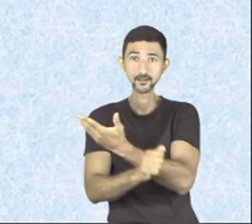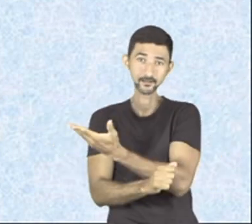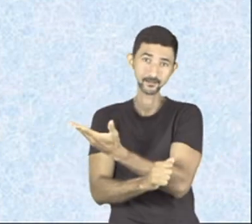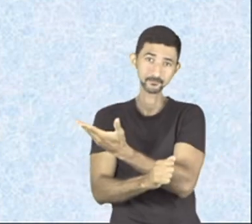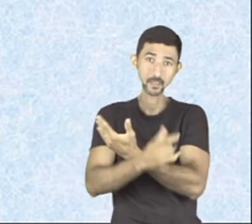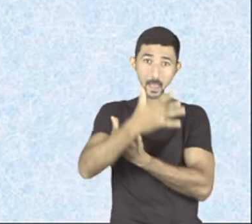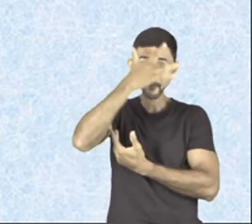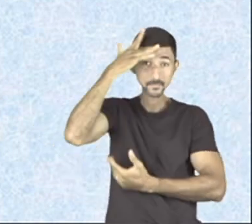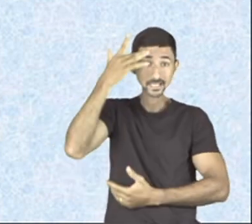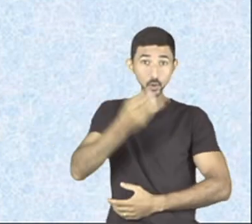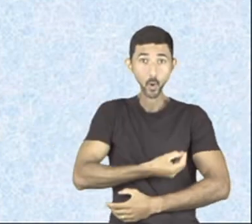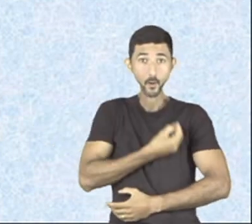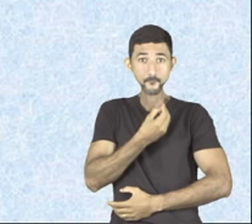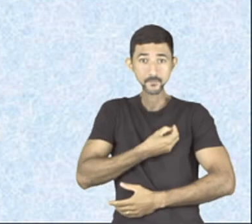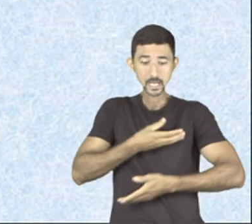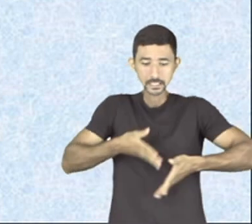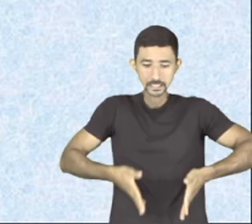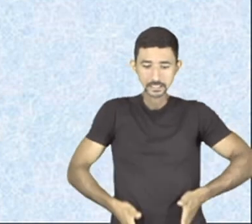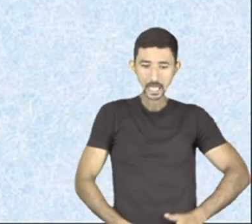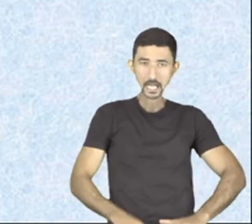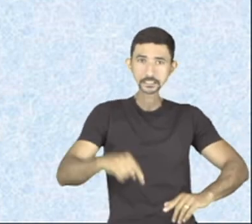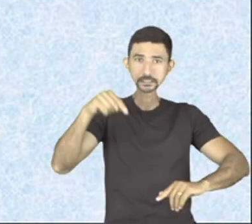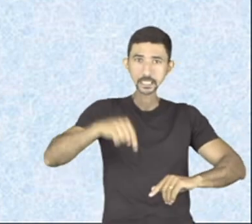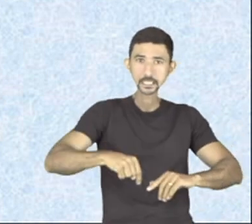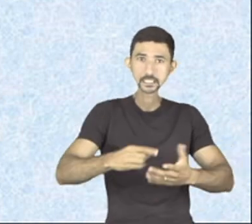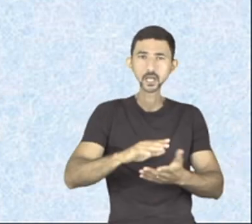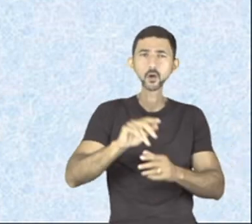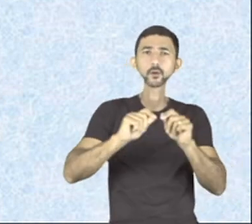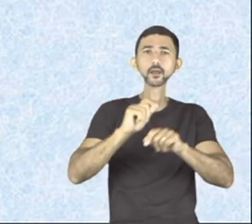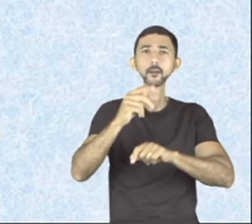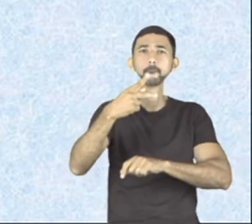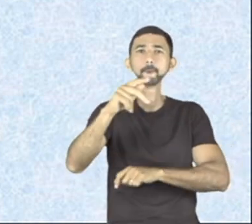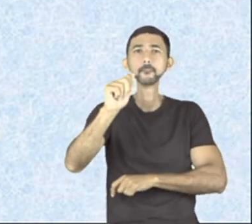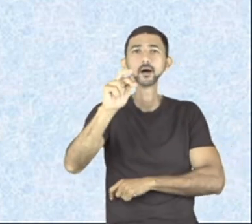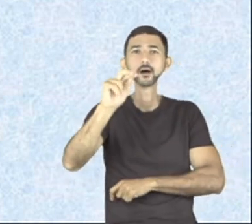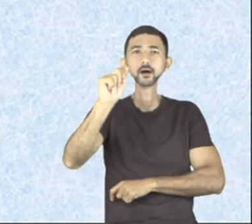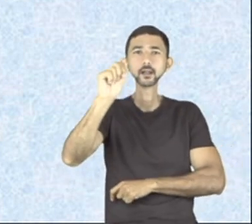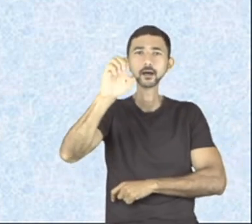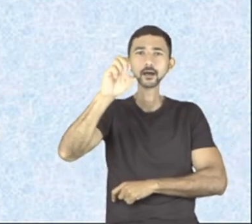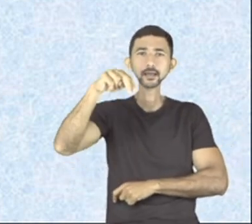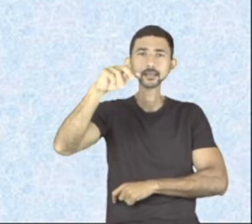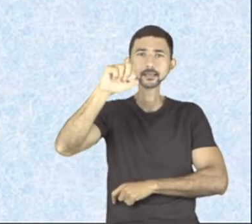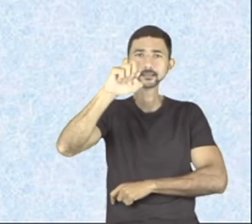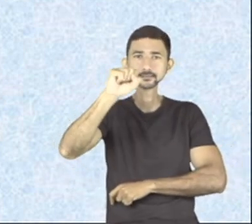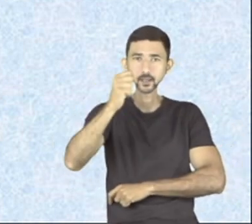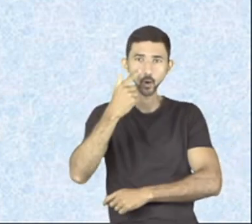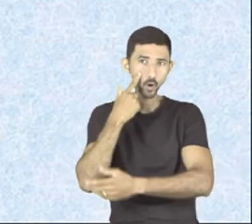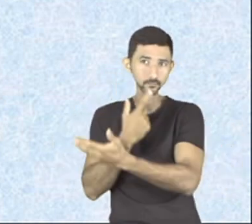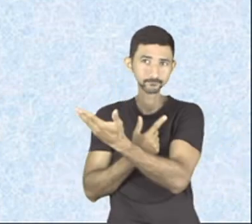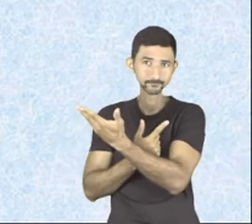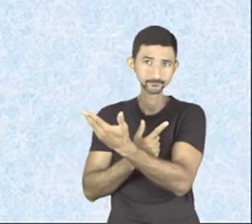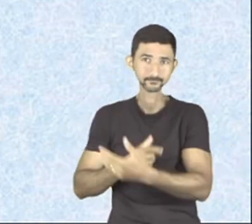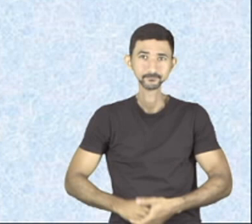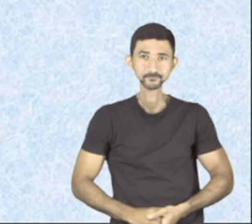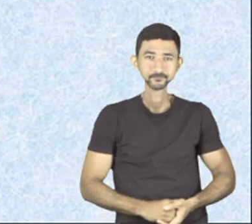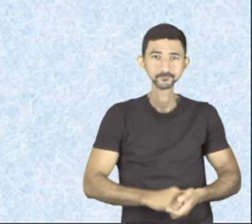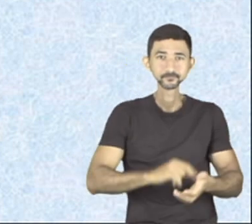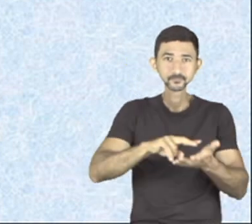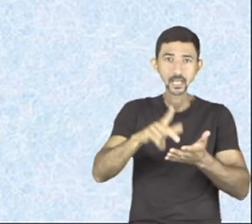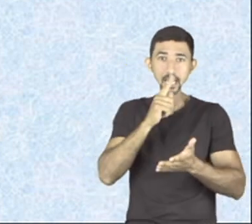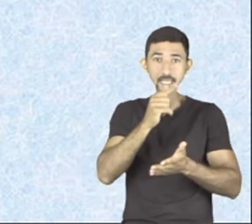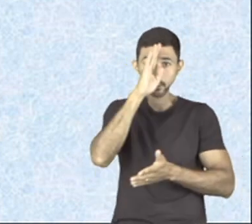de paraense. Os principais rios da nossa região, como já vimos alguns, o